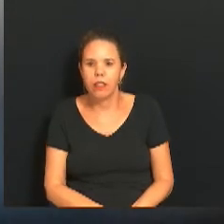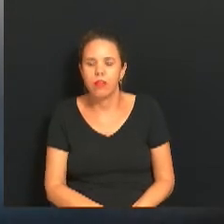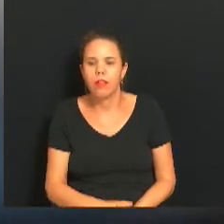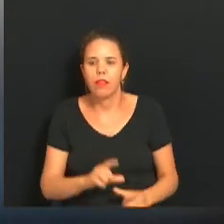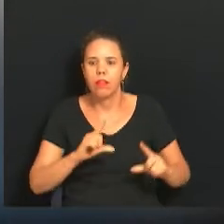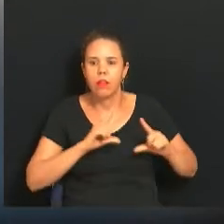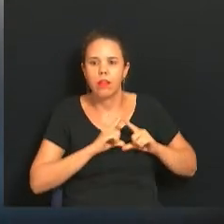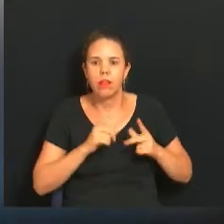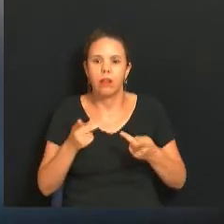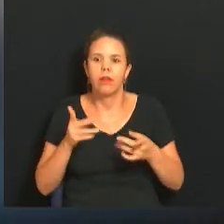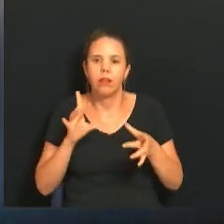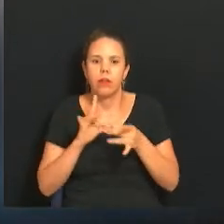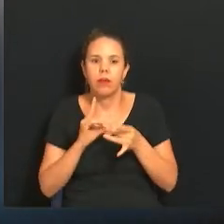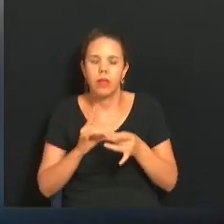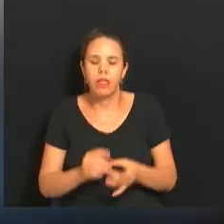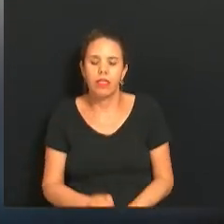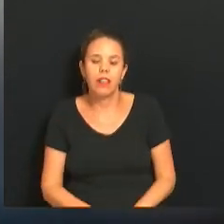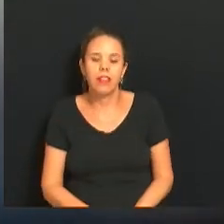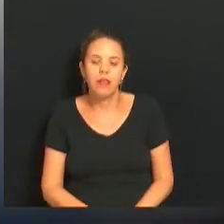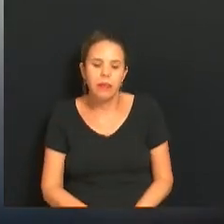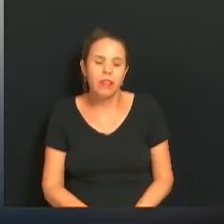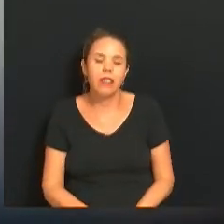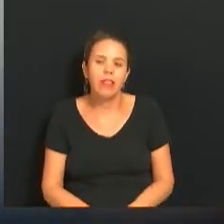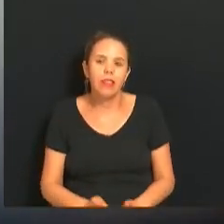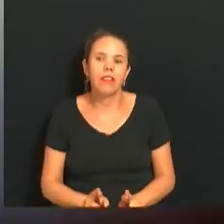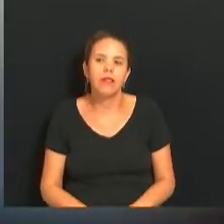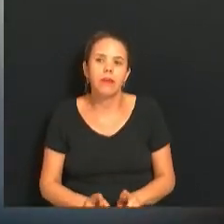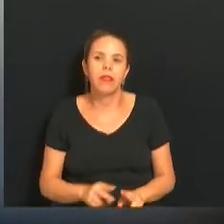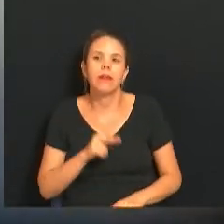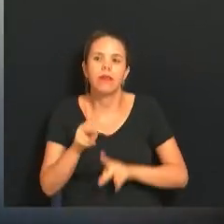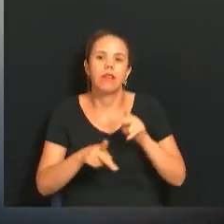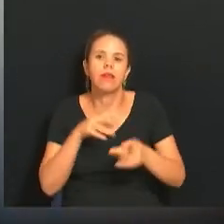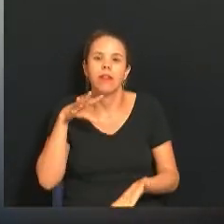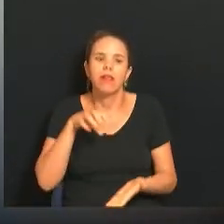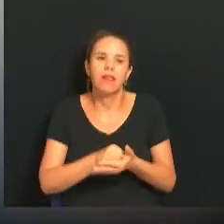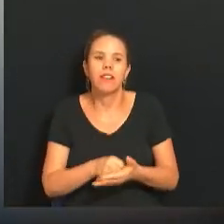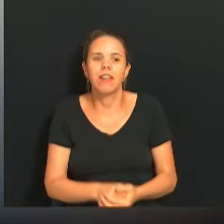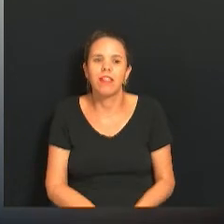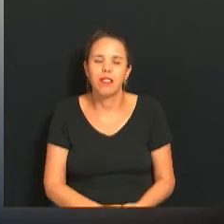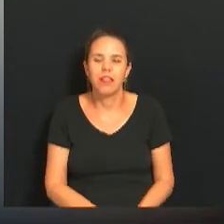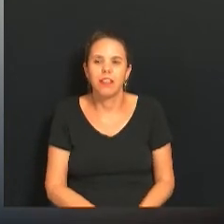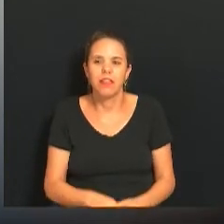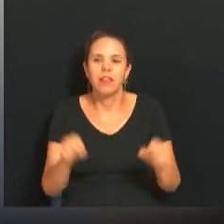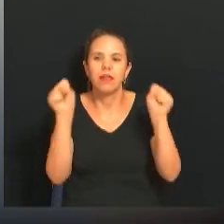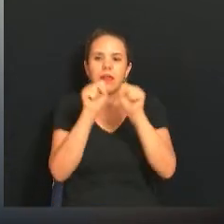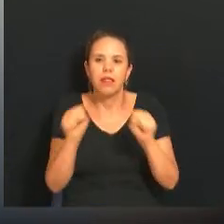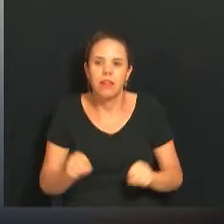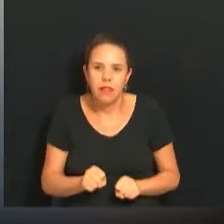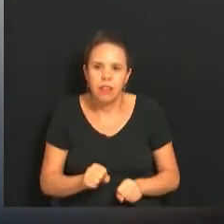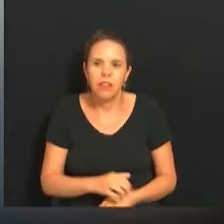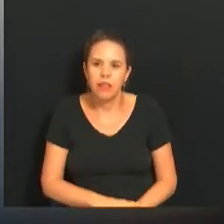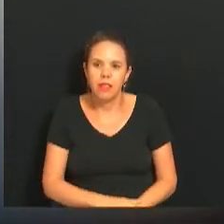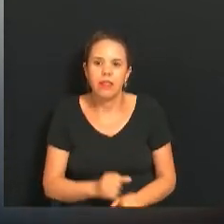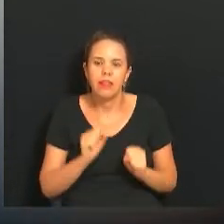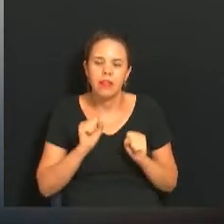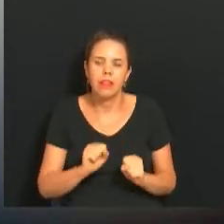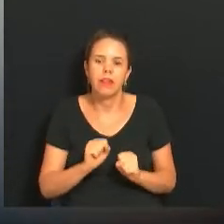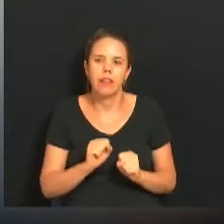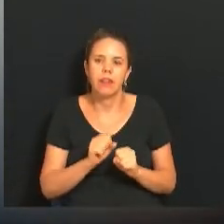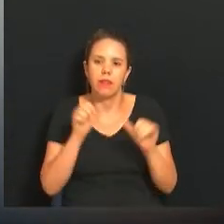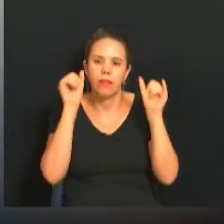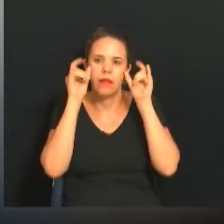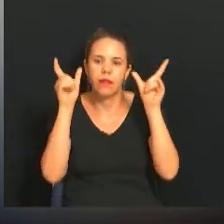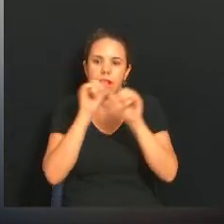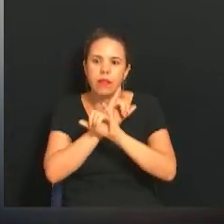Civil, que inclusive permite às pessoas se cadastrarem no sistema e poderem ser alertadas